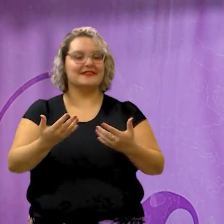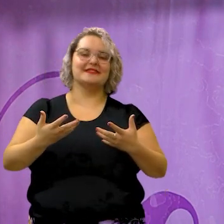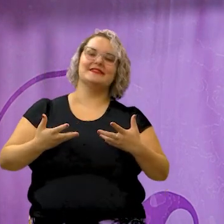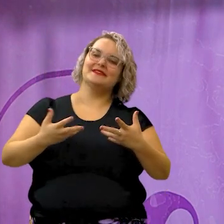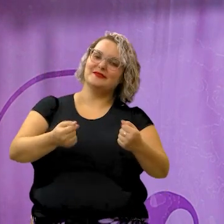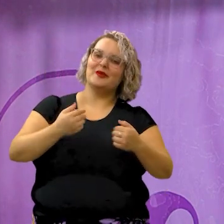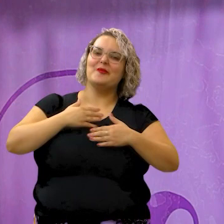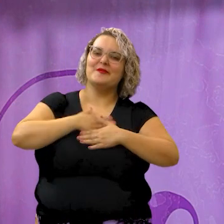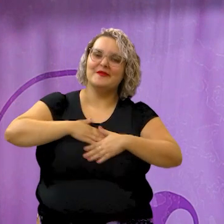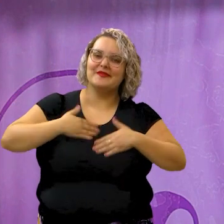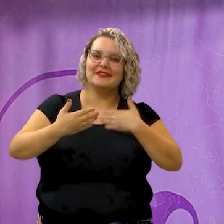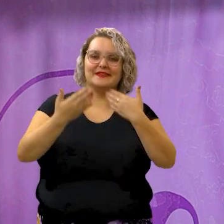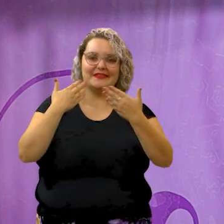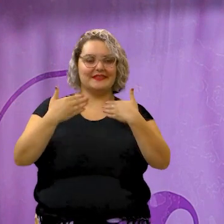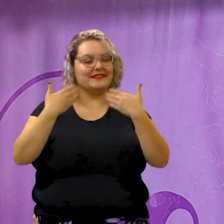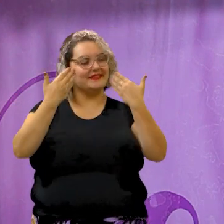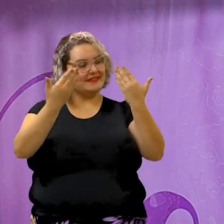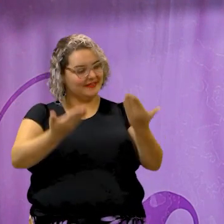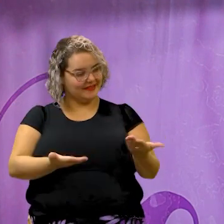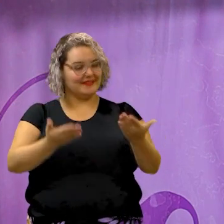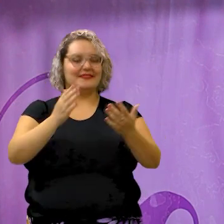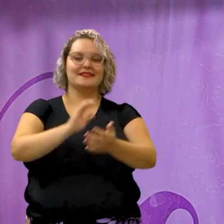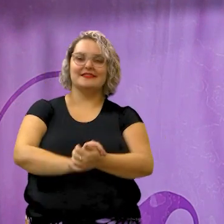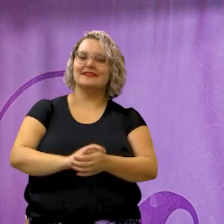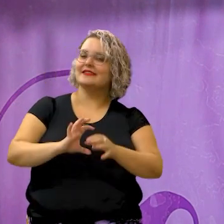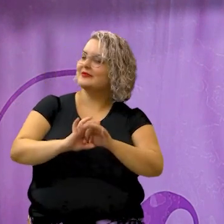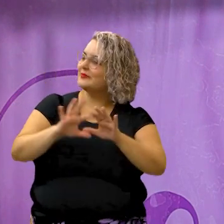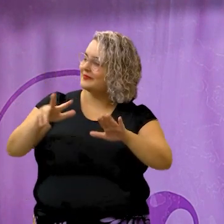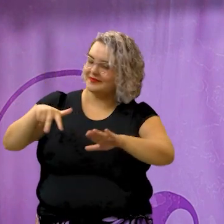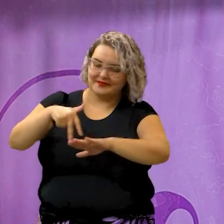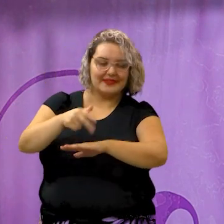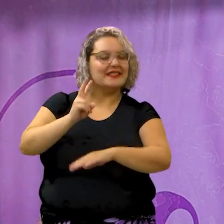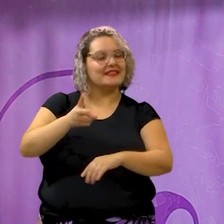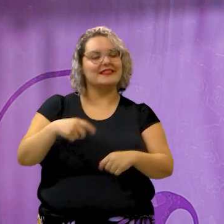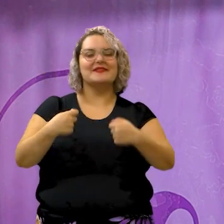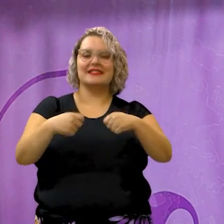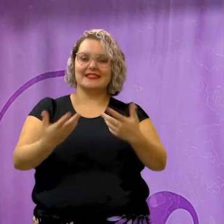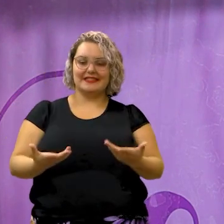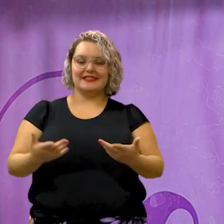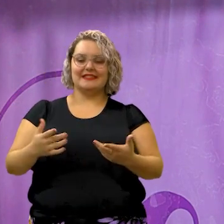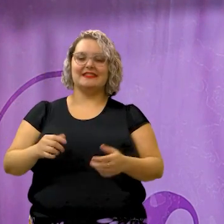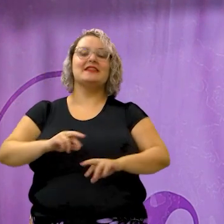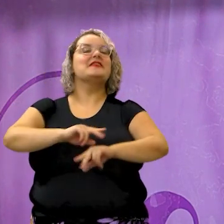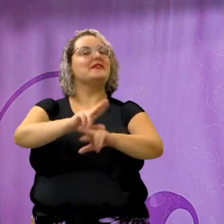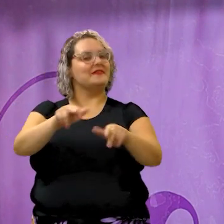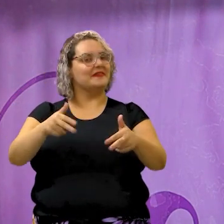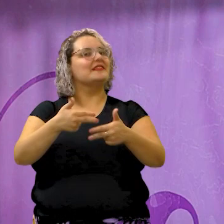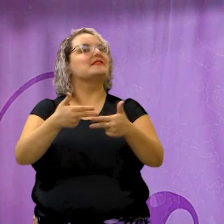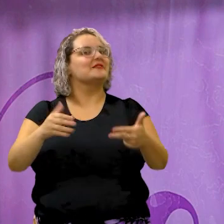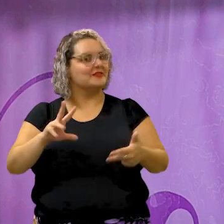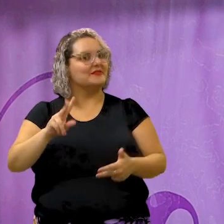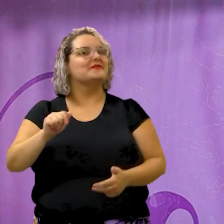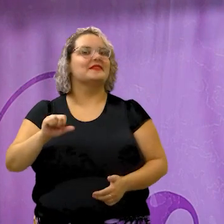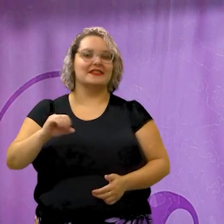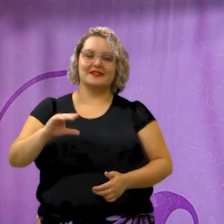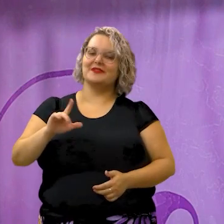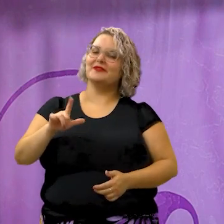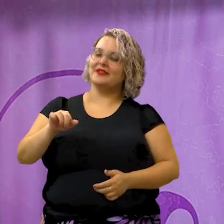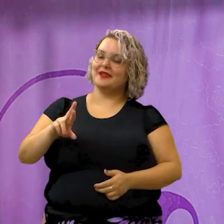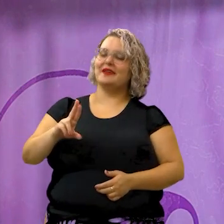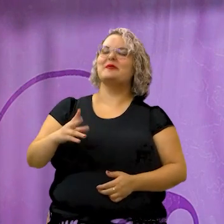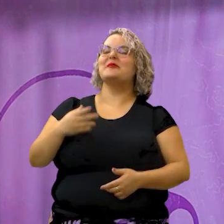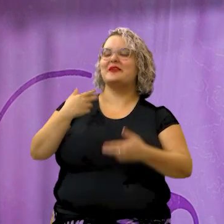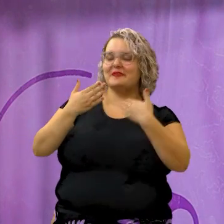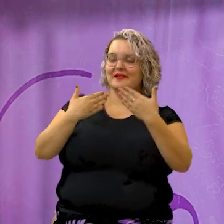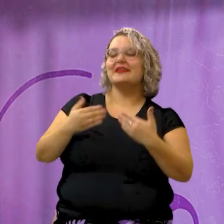Eu que agradeço o convite, foi um prazer bater esse papo com você e eu estou à disposição sempre que precisar. A gente tem muita coisa de vascular